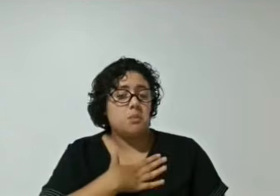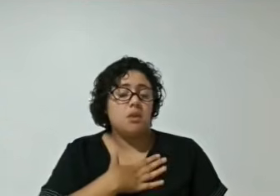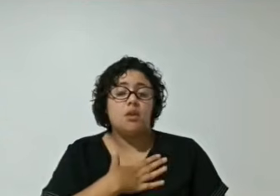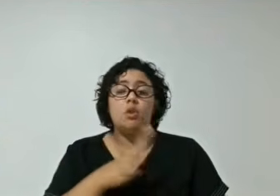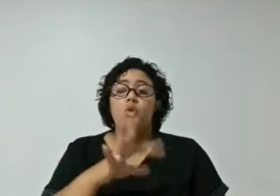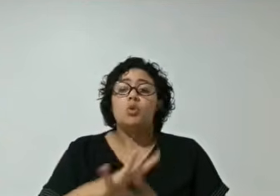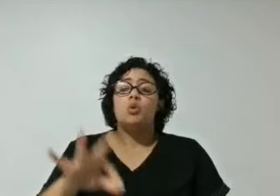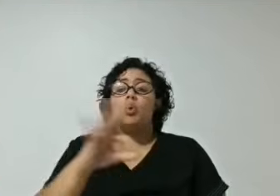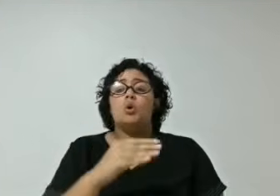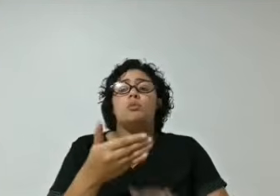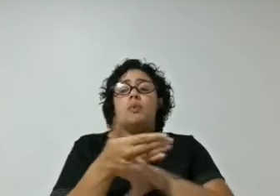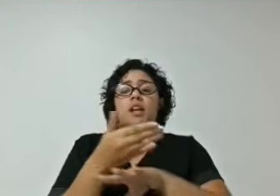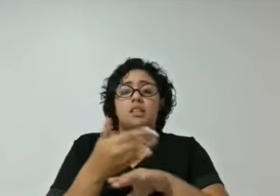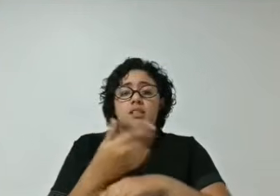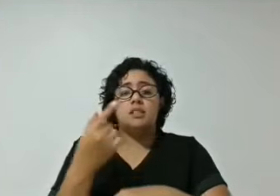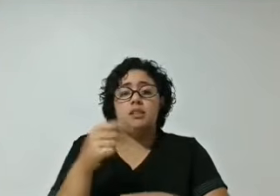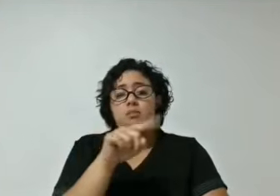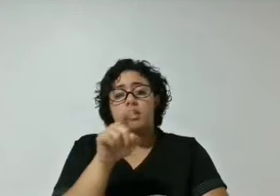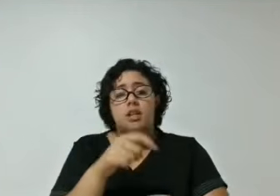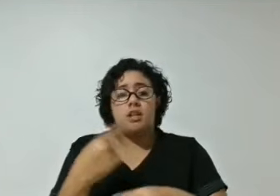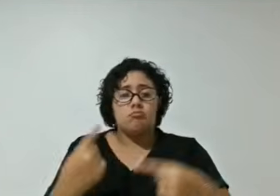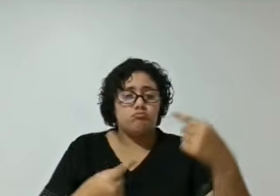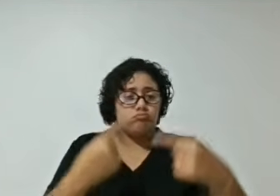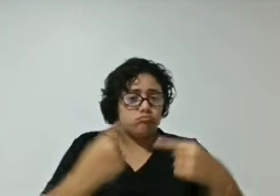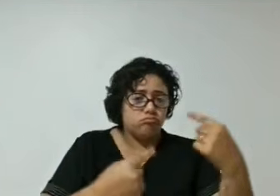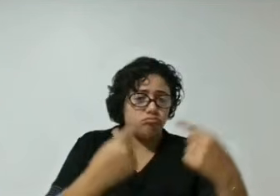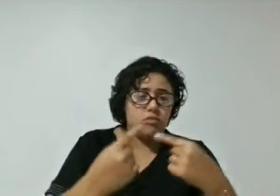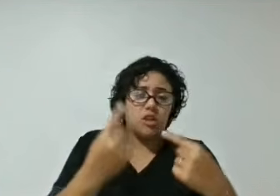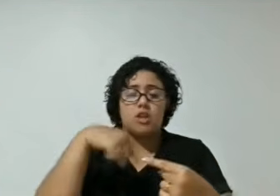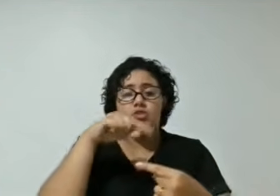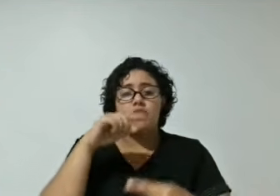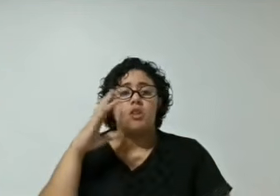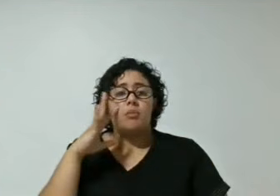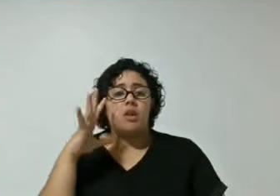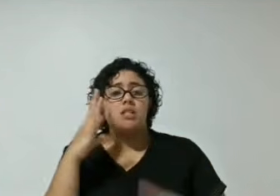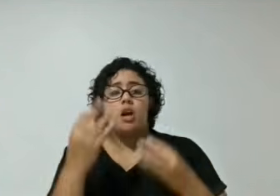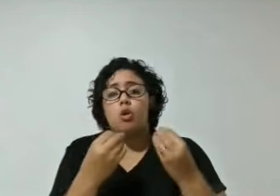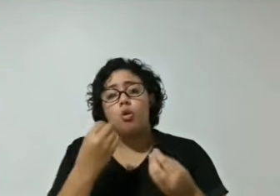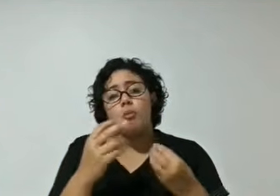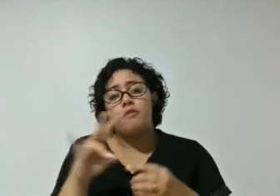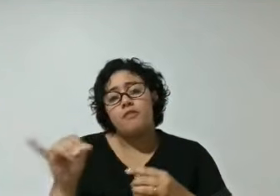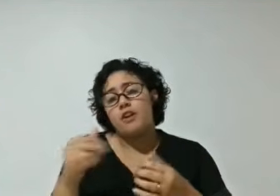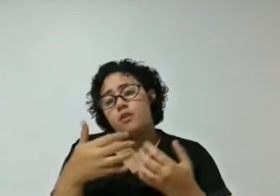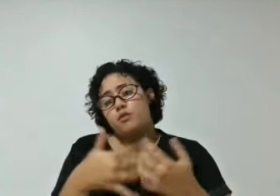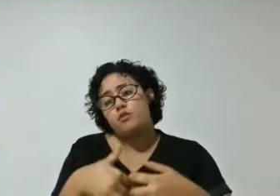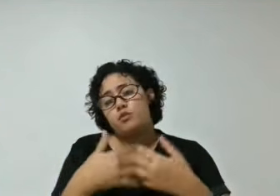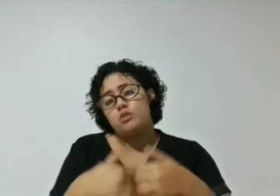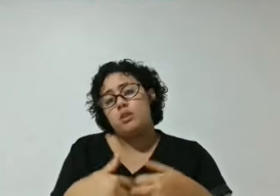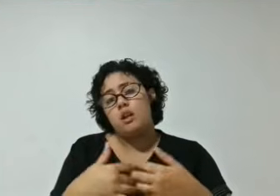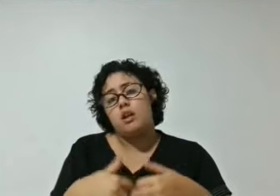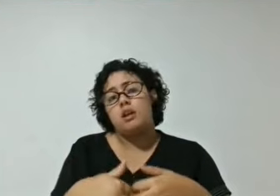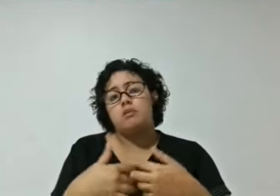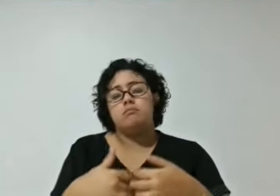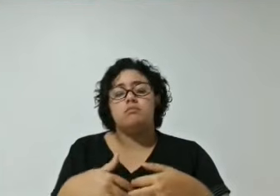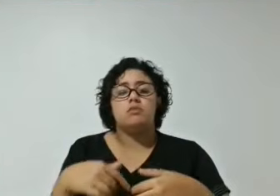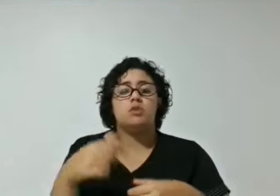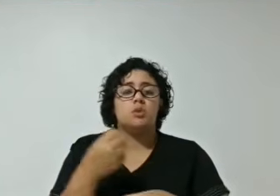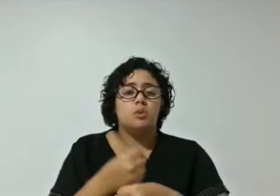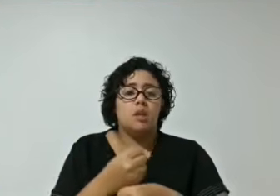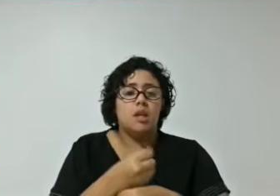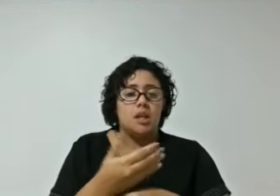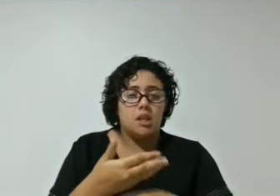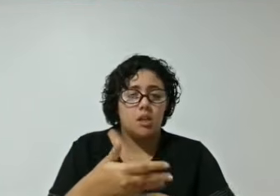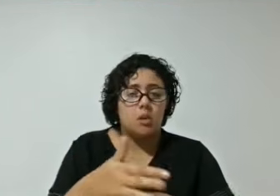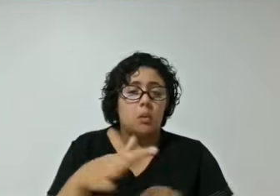nessas questões, a gente pensar como vai ser o nosso funcionamento durante o ano, quais temas que a gente